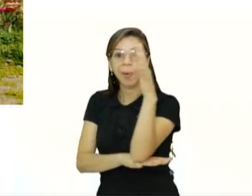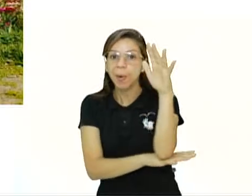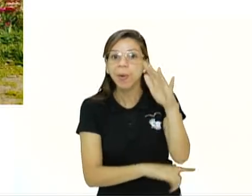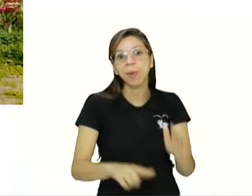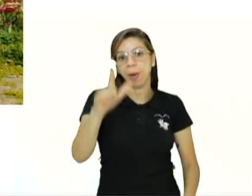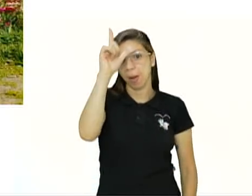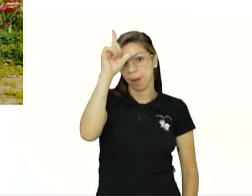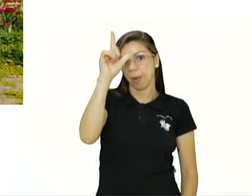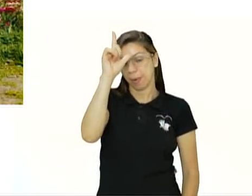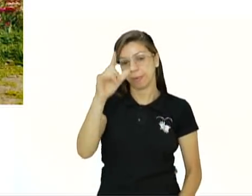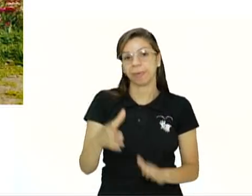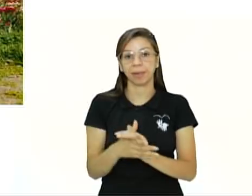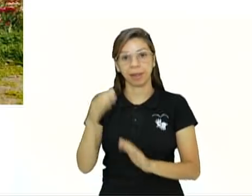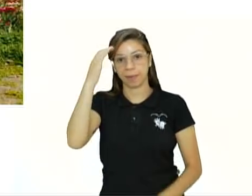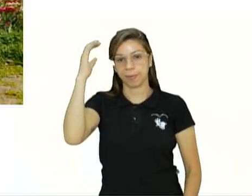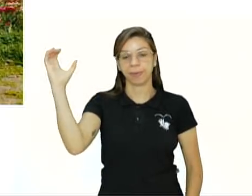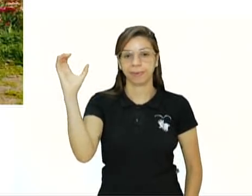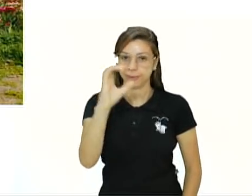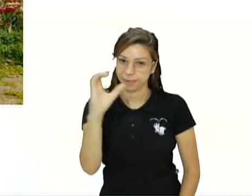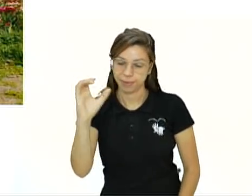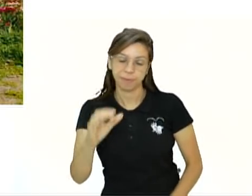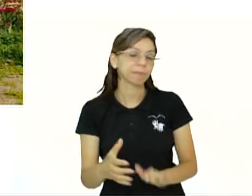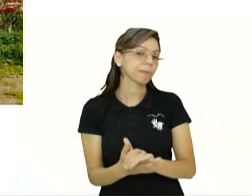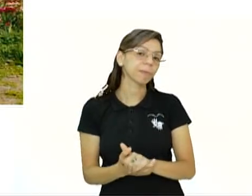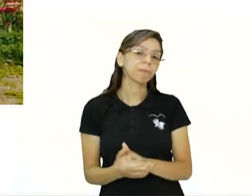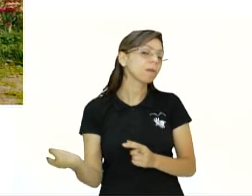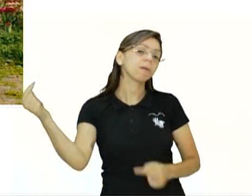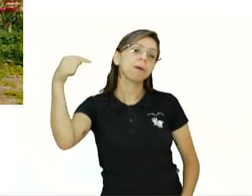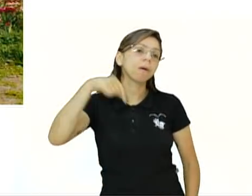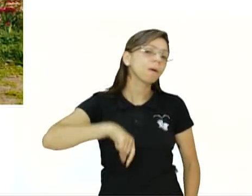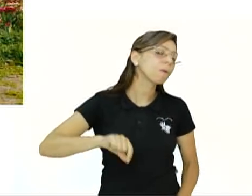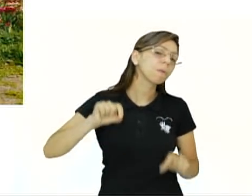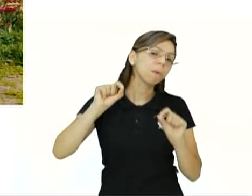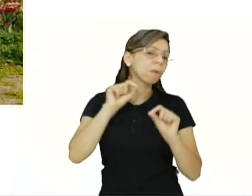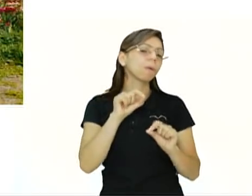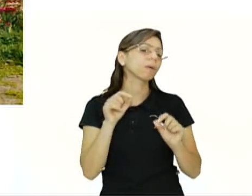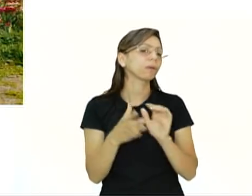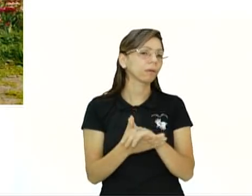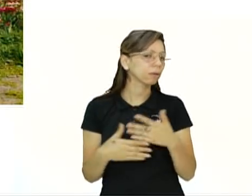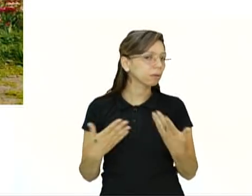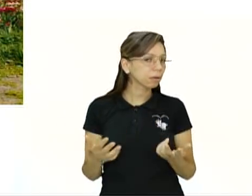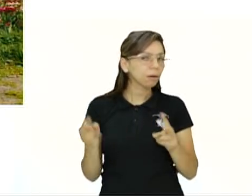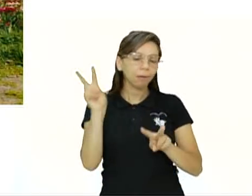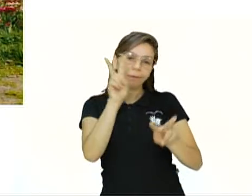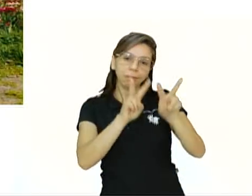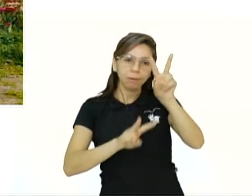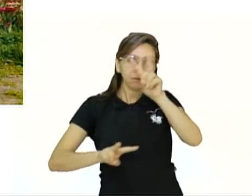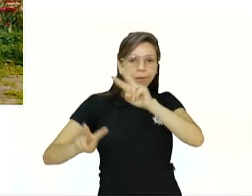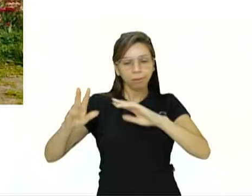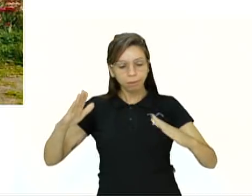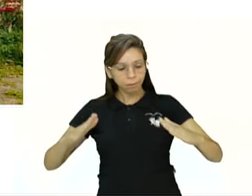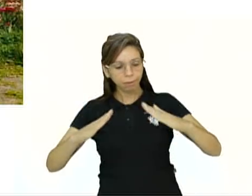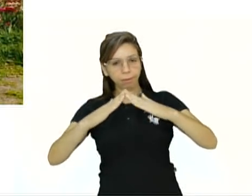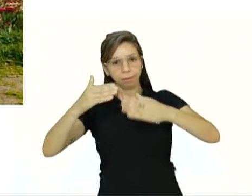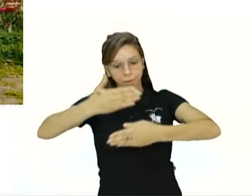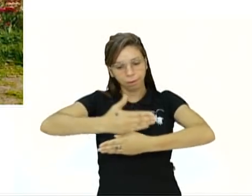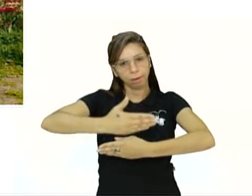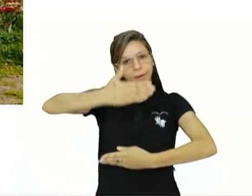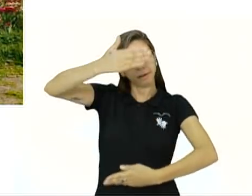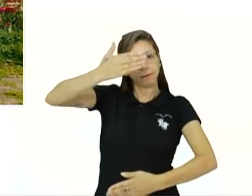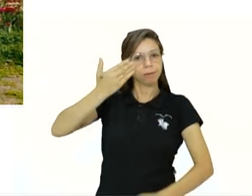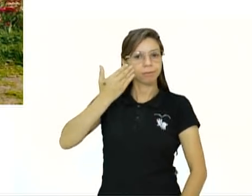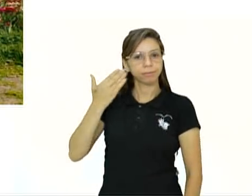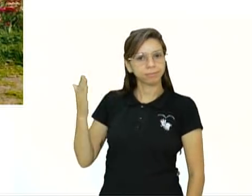E aqui nós estamos para olhar um pouquinho a fachada que vocês estão vendo aqui